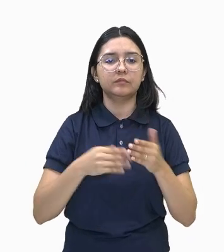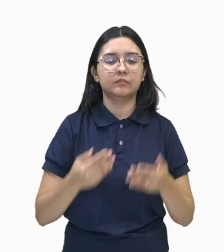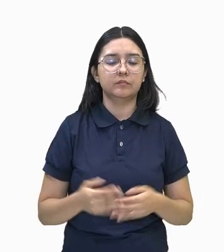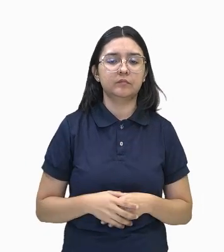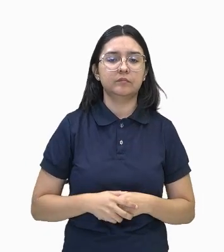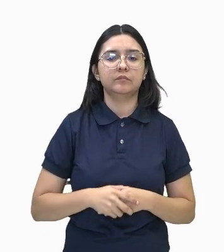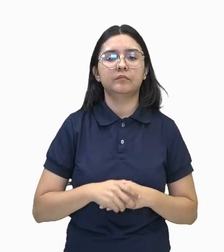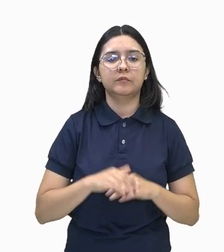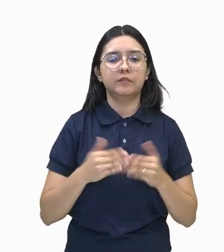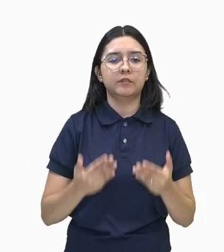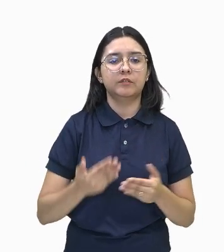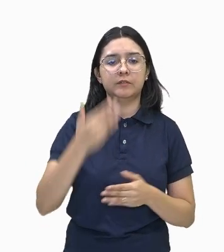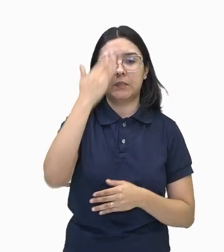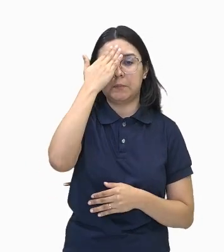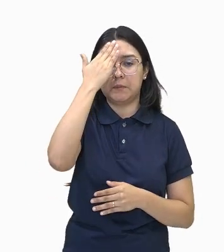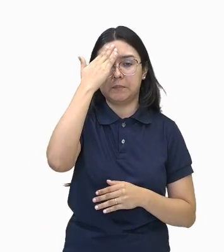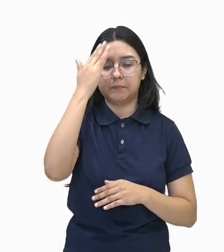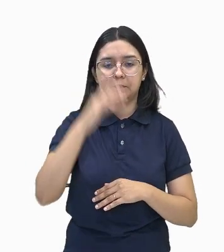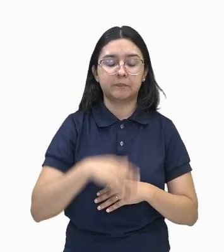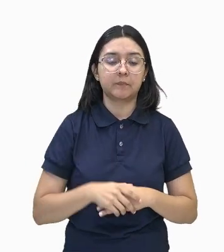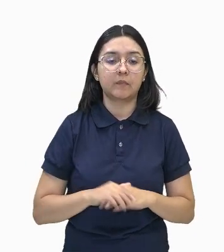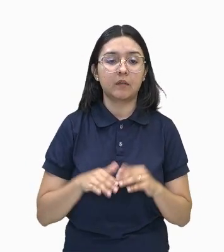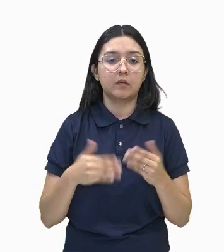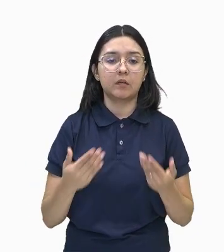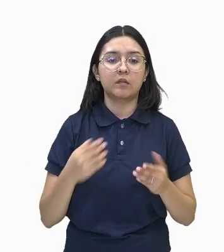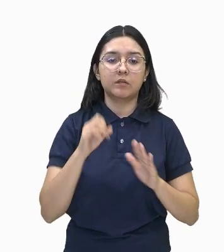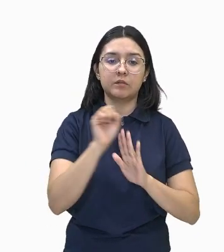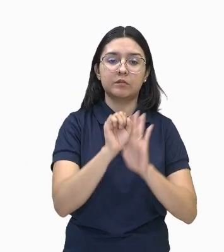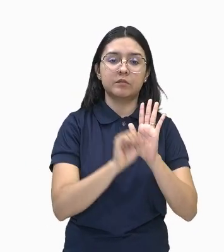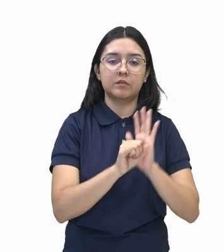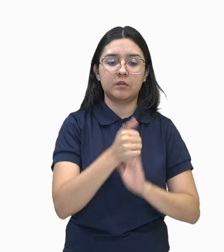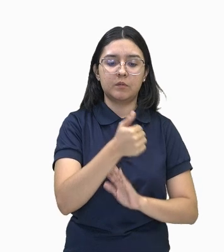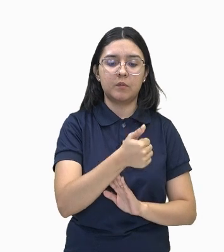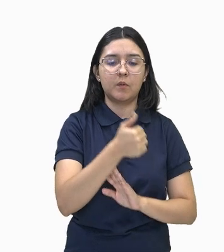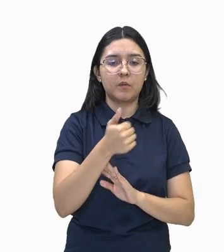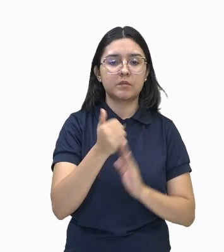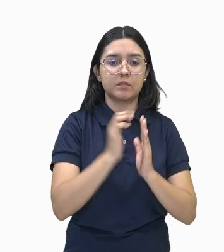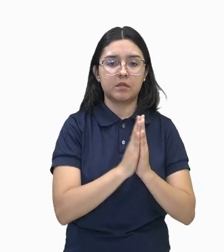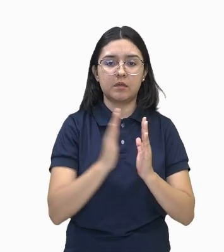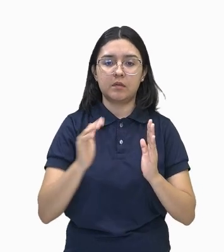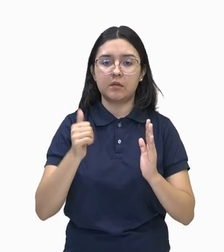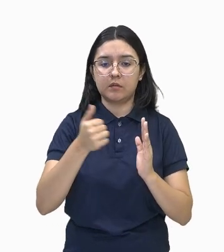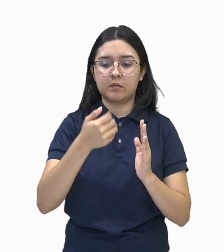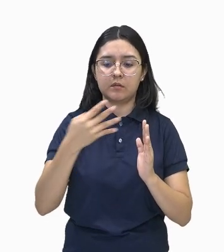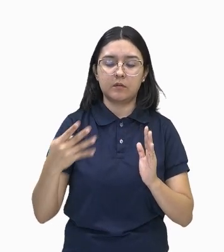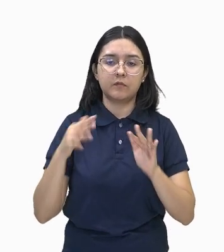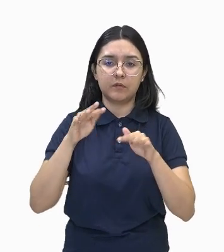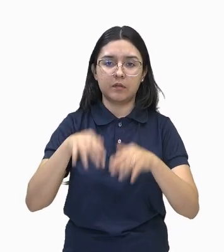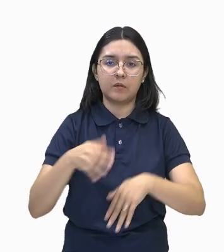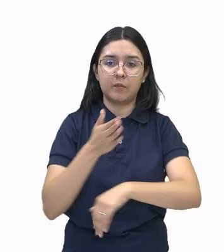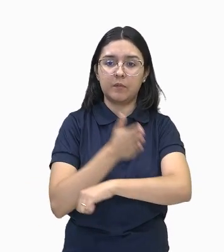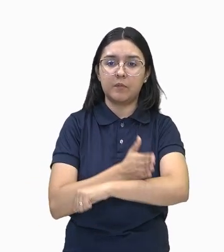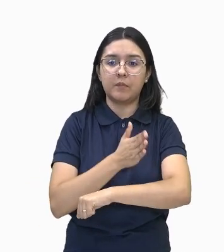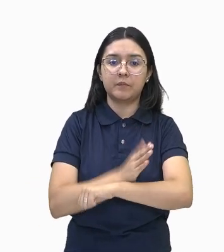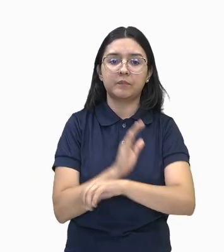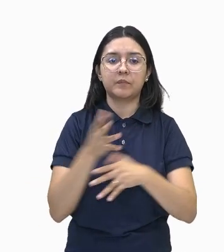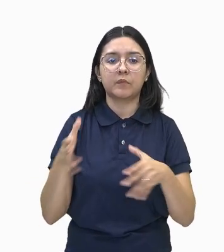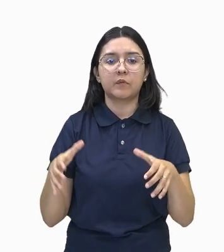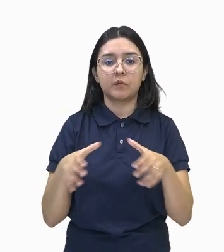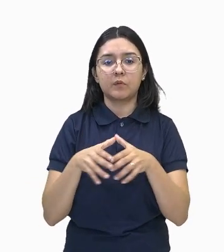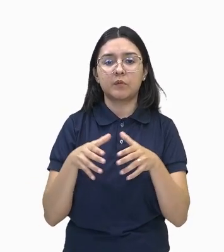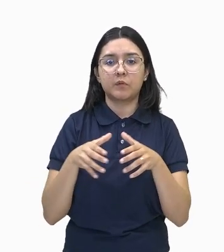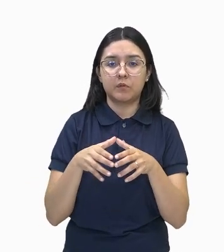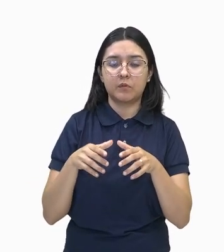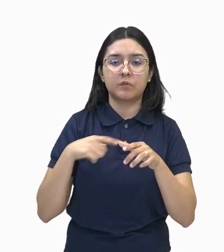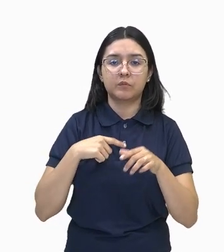esse momento. Entre os séculos XI ao século XIV, no final da Idade Média, os burgos, ou seja,